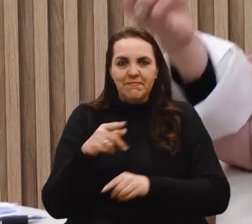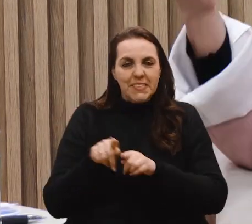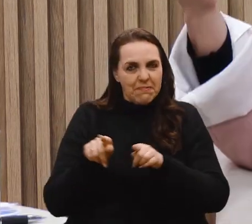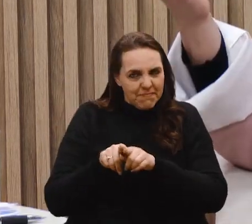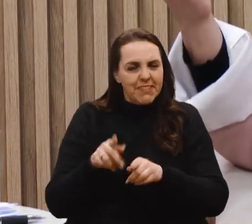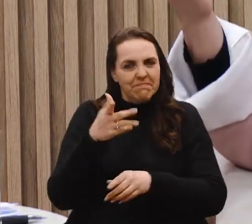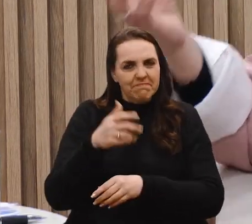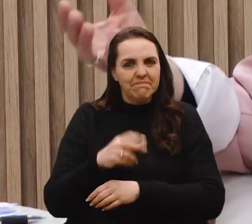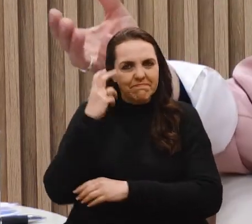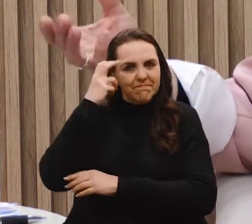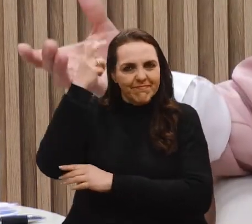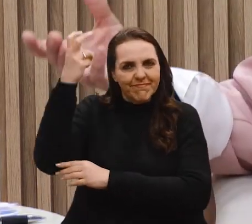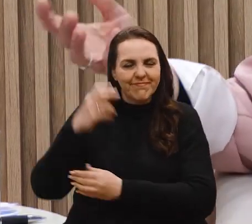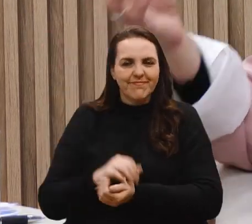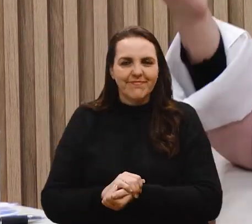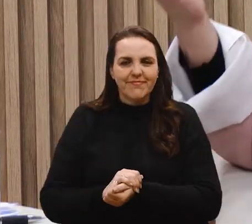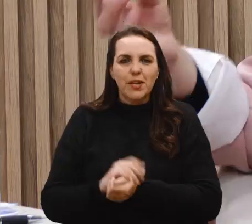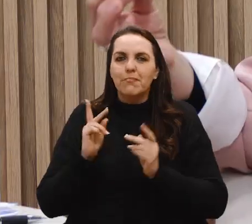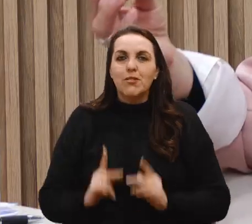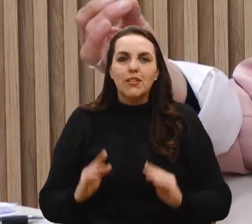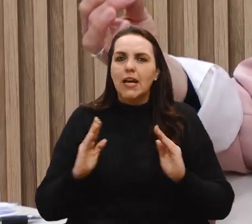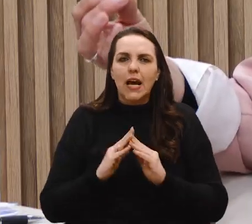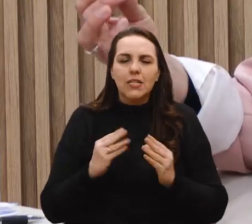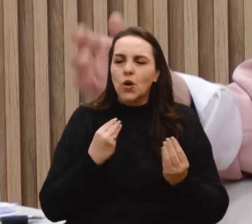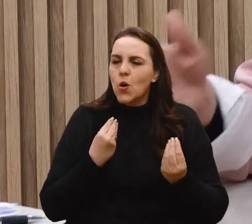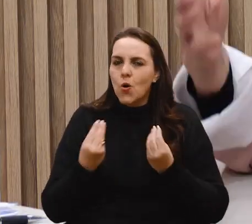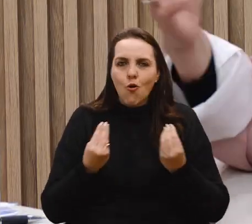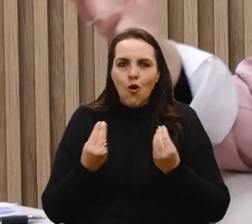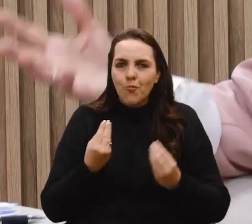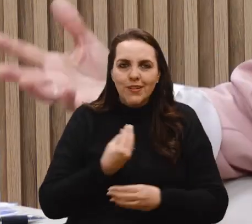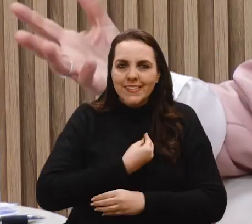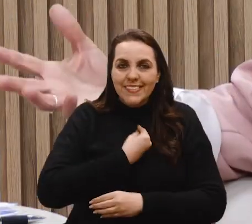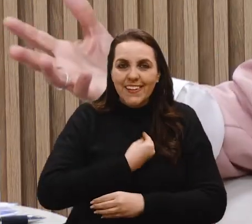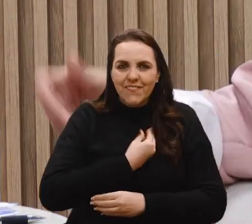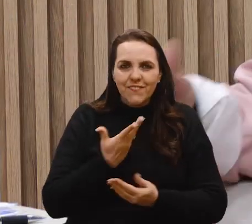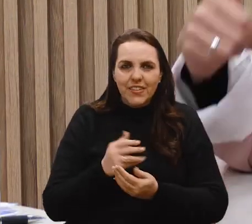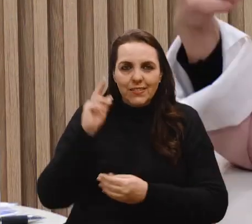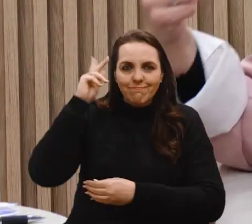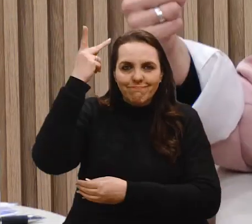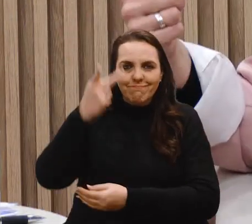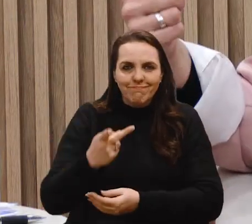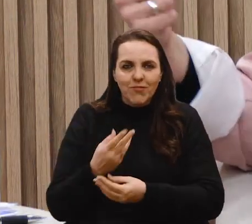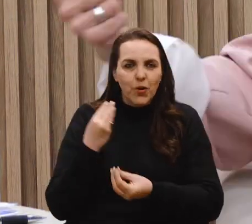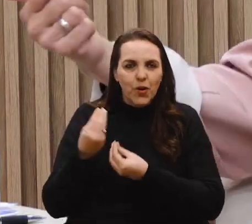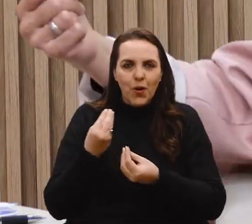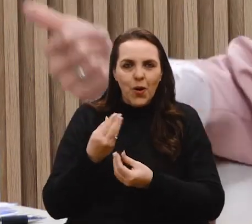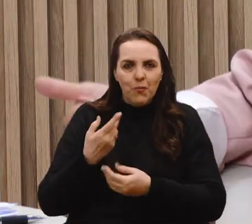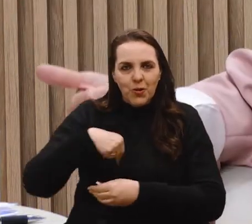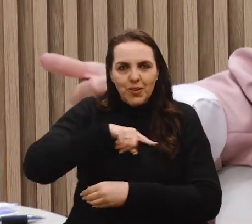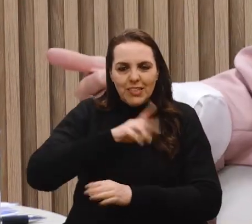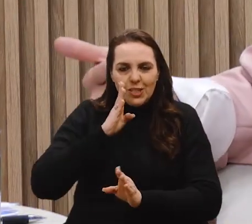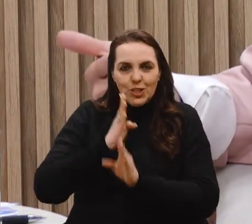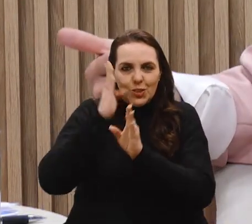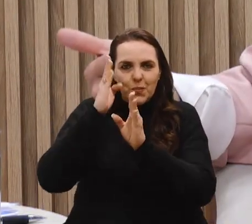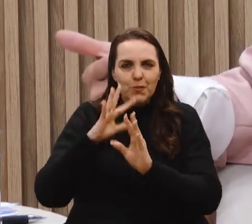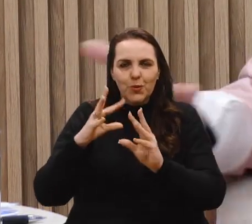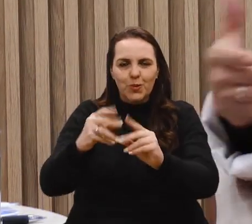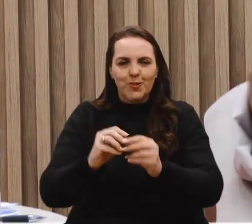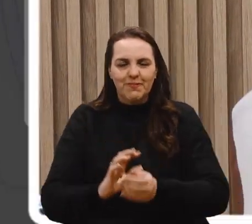superdotado. Quem está em casa quer saber como é que é essa vida, como é que é essa história e como é que a gente descobriu isso tudo.